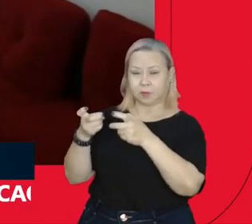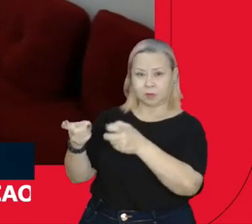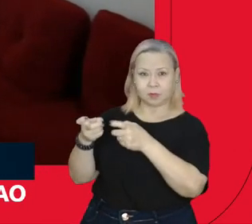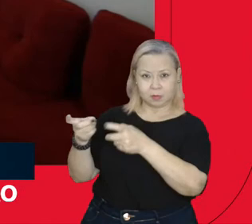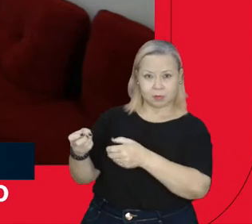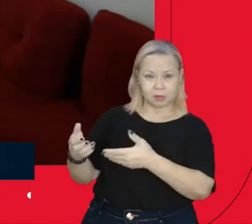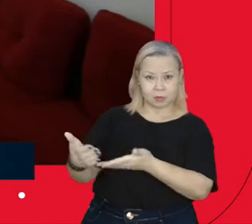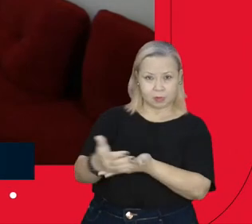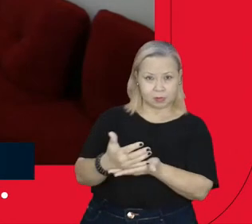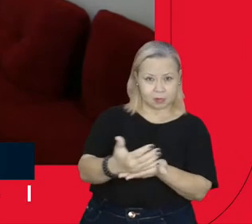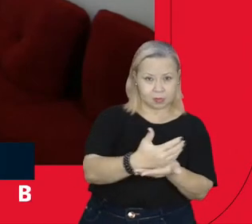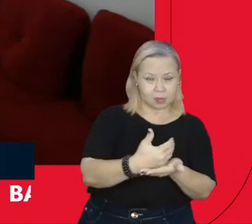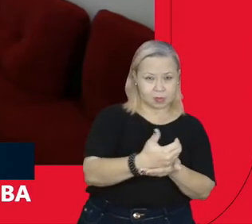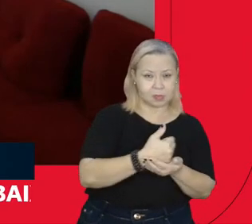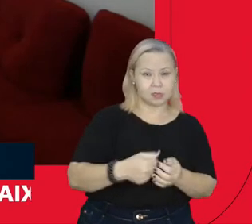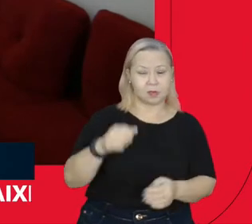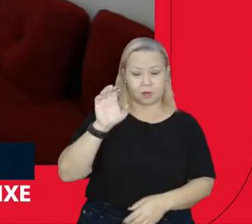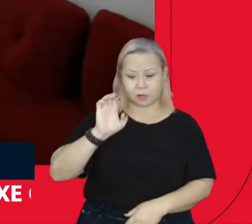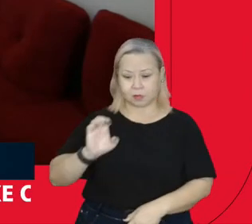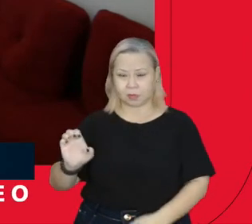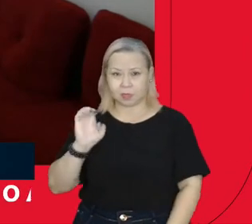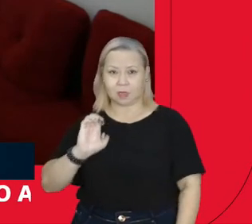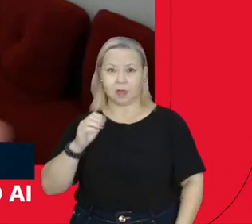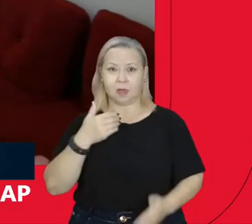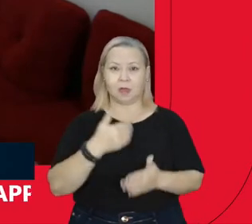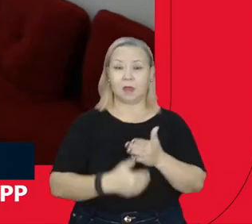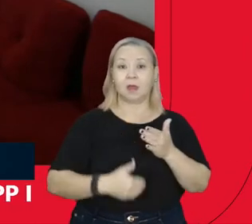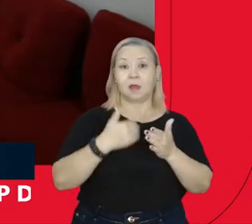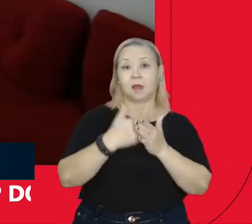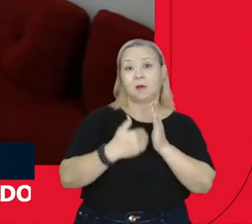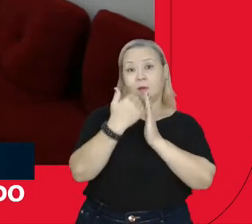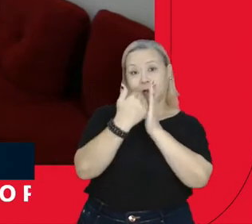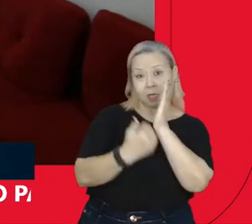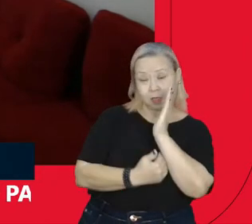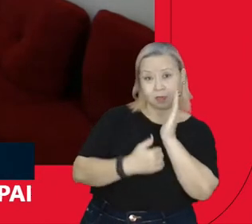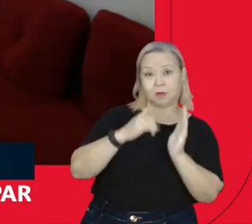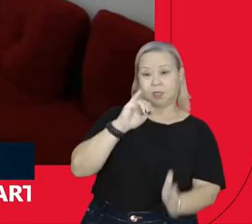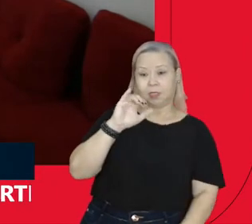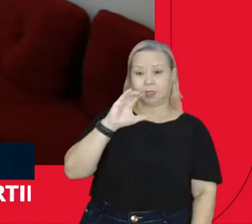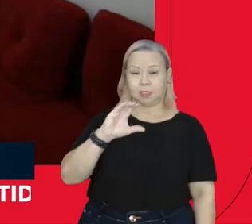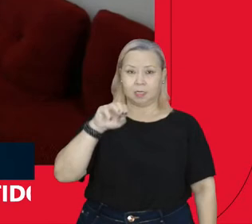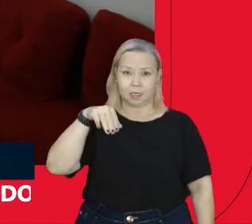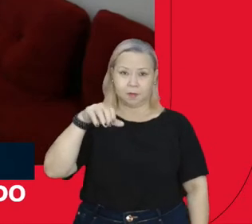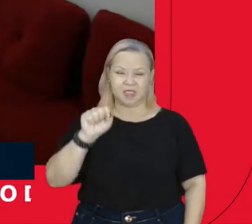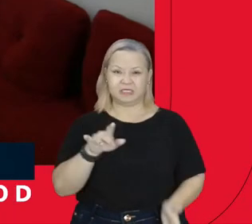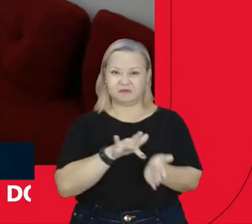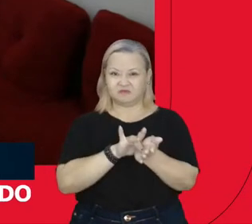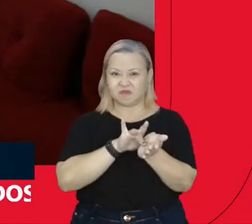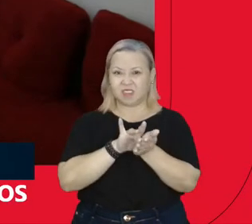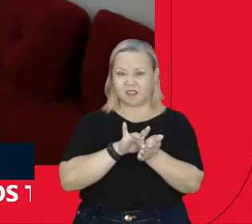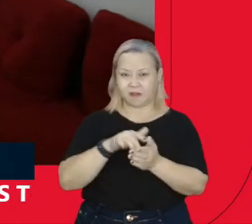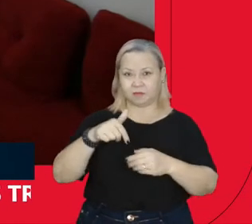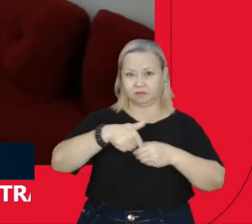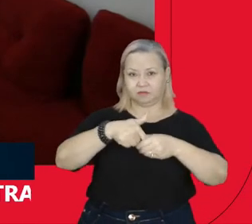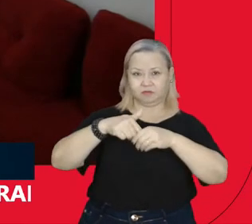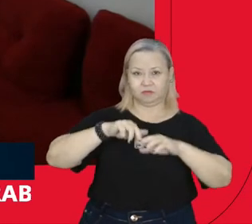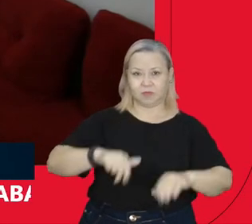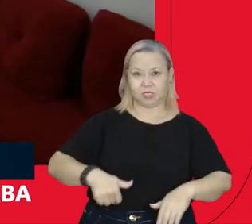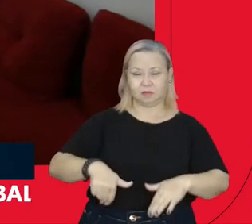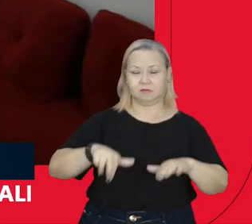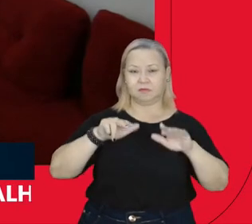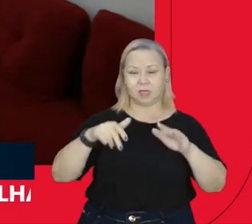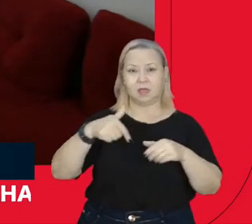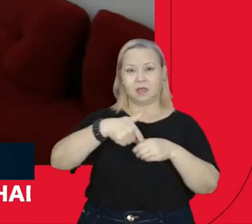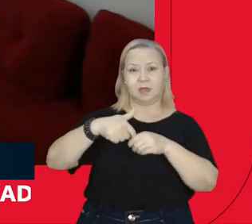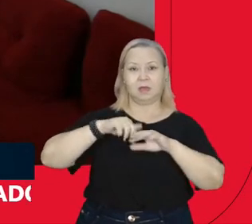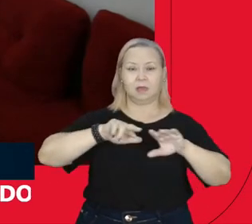estados pela redução do ICMS representa nessa redução artificial do preço da gasolina, mas principalmente para que a gente, como